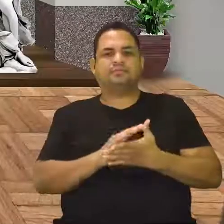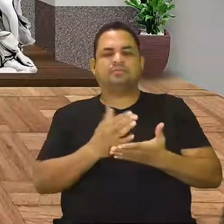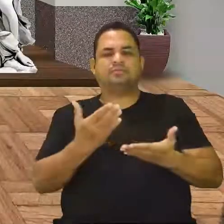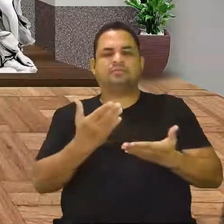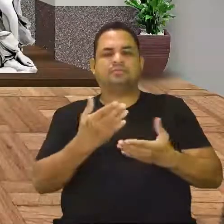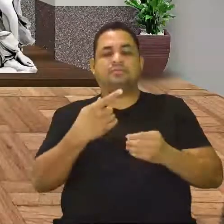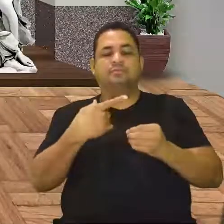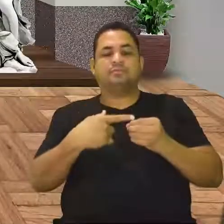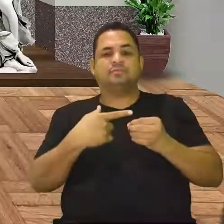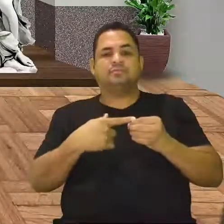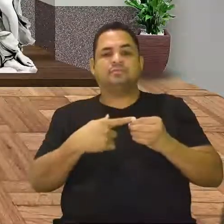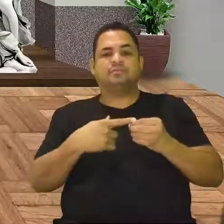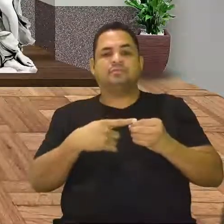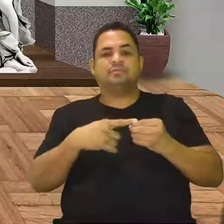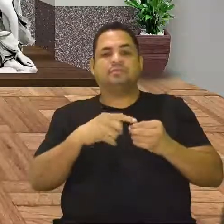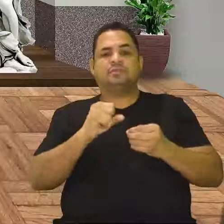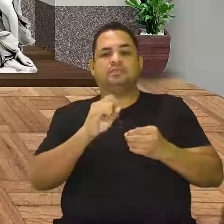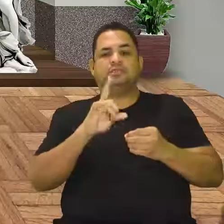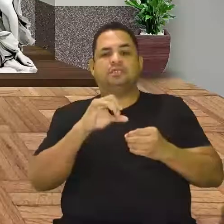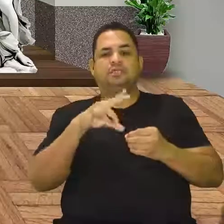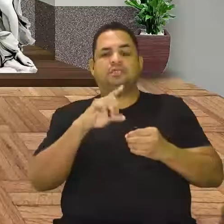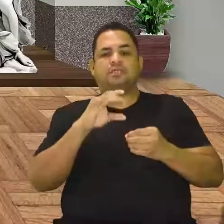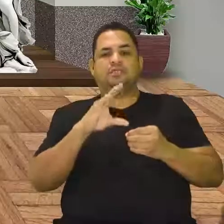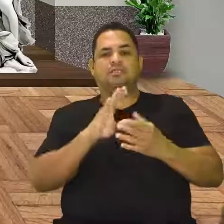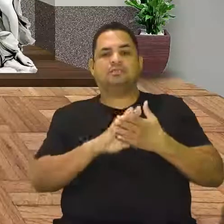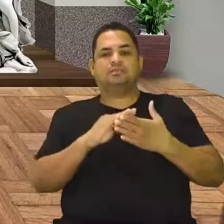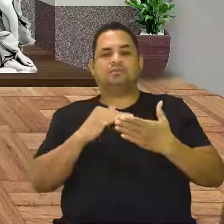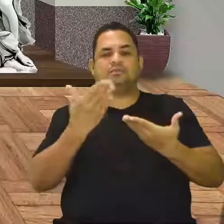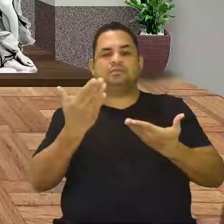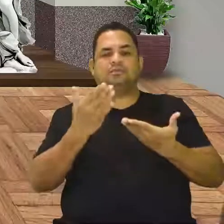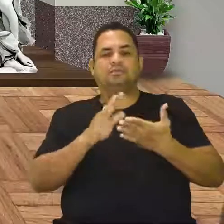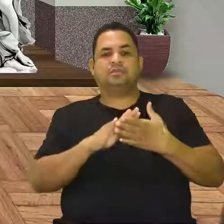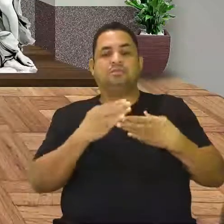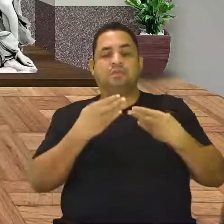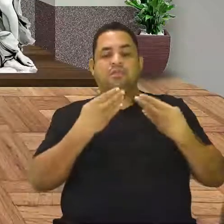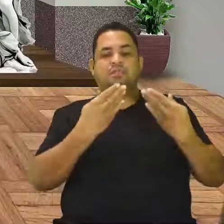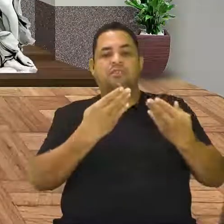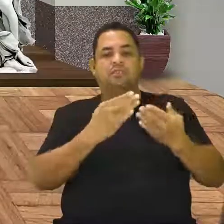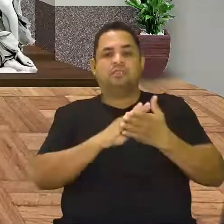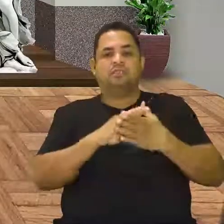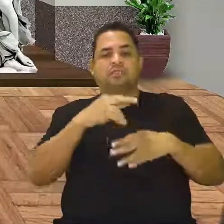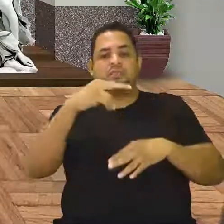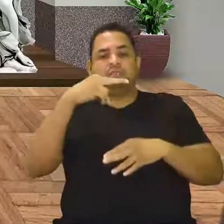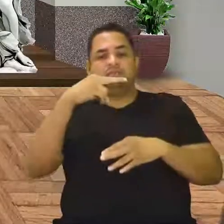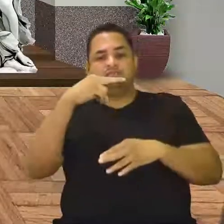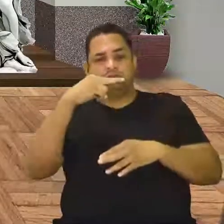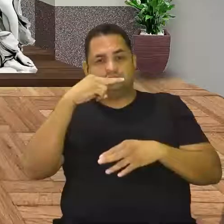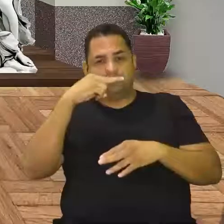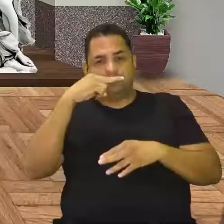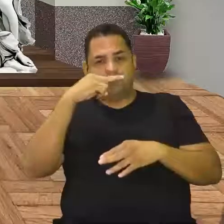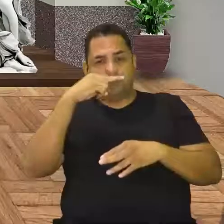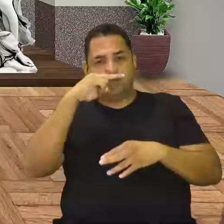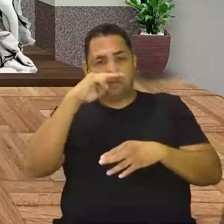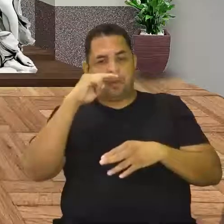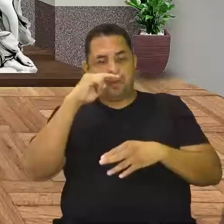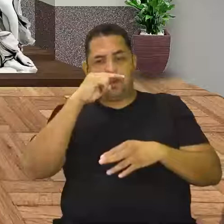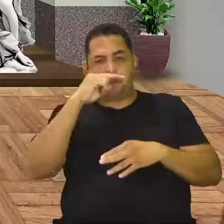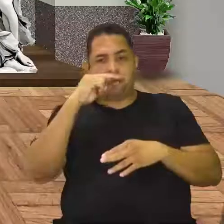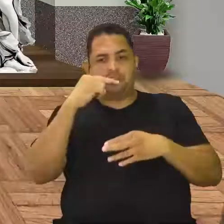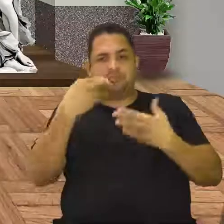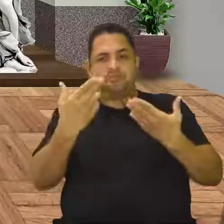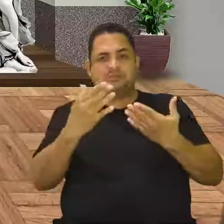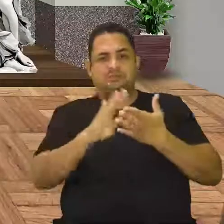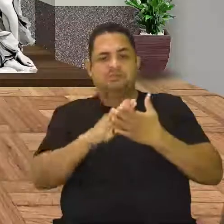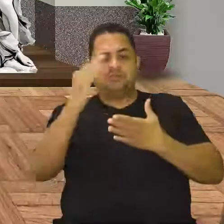lembrado é uma cidade em homenagem instalem quando estalem sobre dos